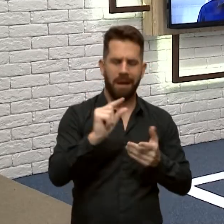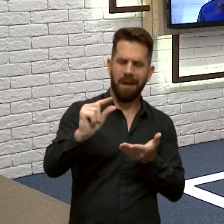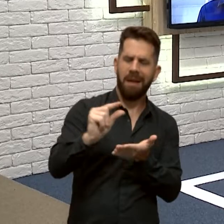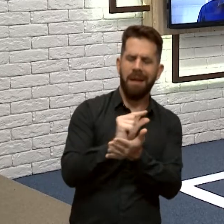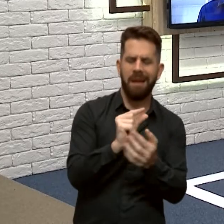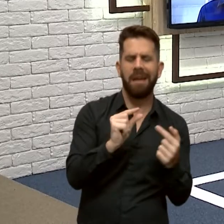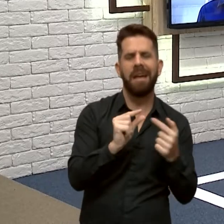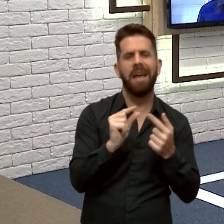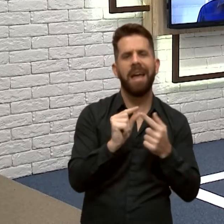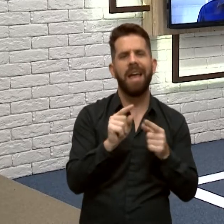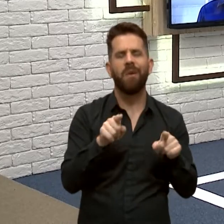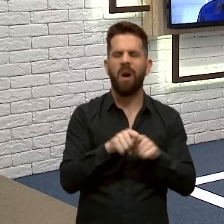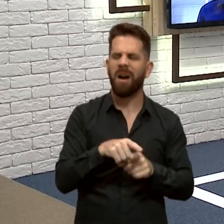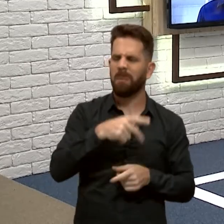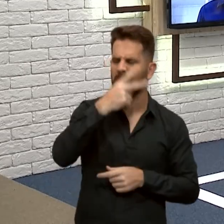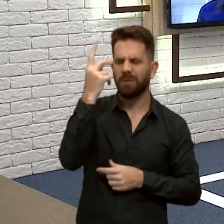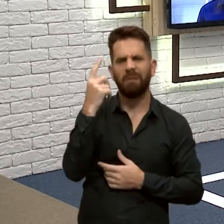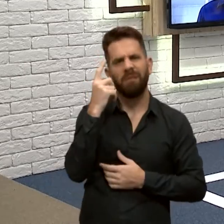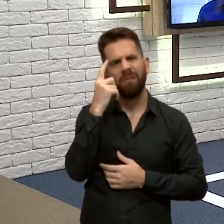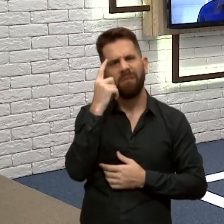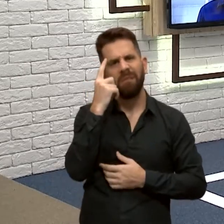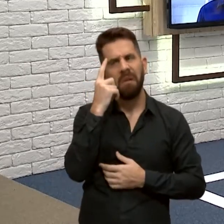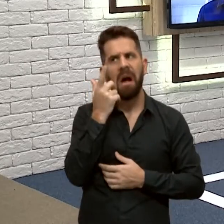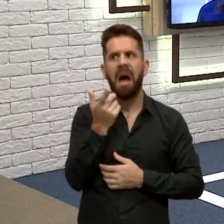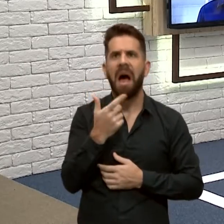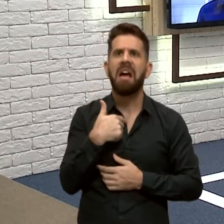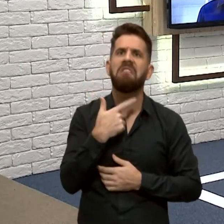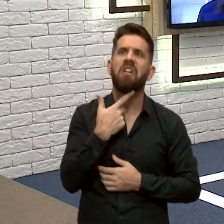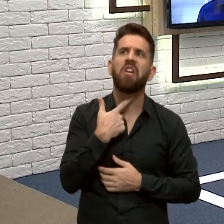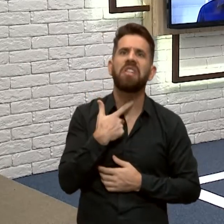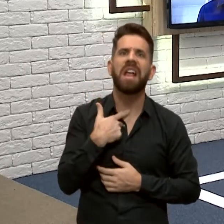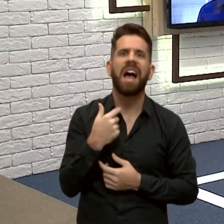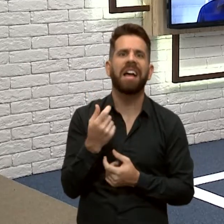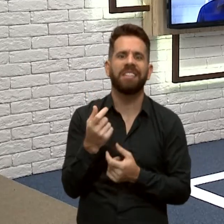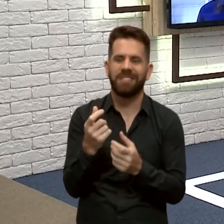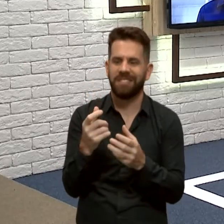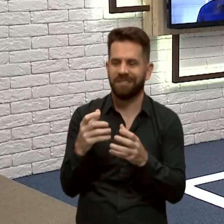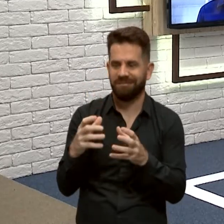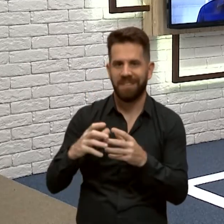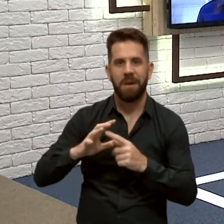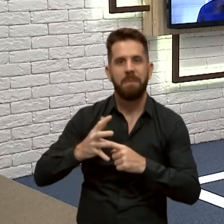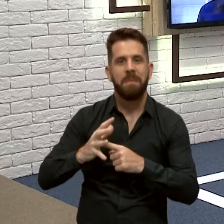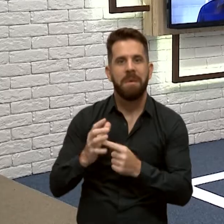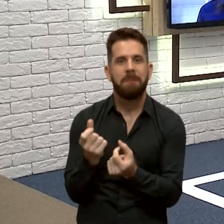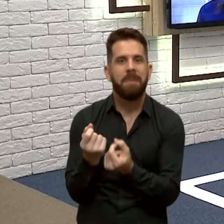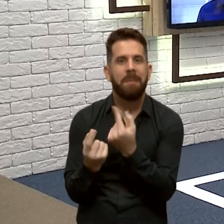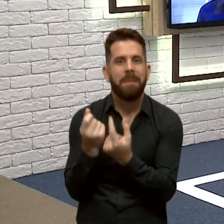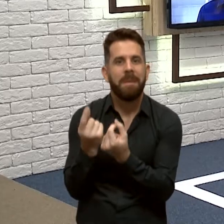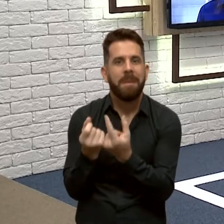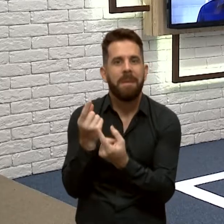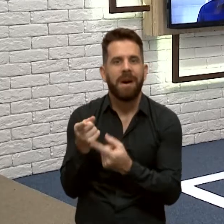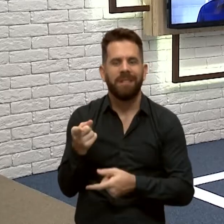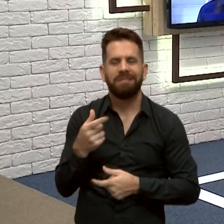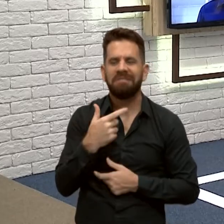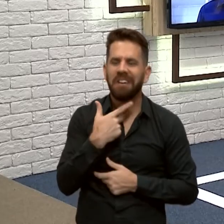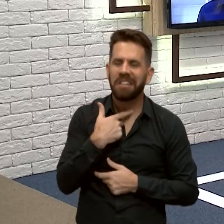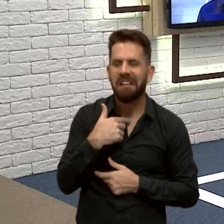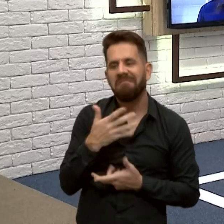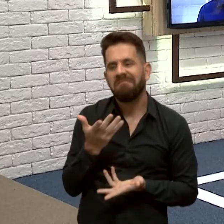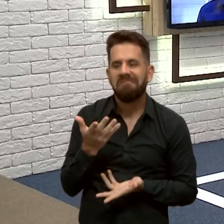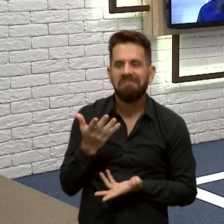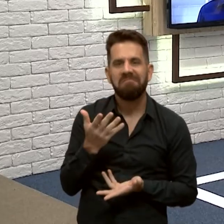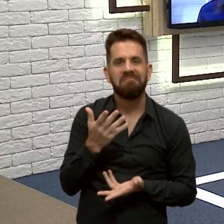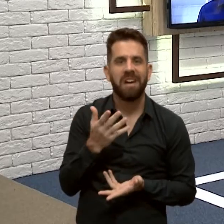dinheiro ali e tal, por que não comprar, sei lá, aquela pipoqueira, que é uma coisa que não é essencial, por exemplo, mas está ali, pode acabar tendo